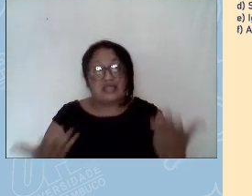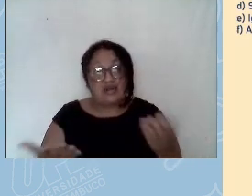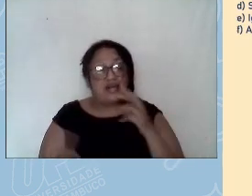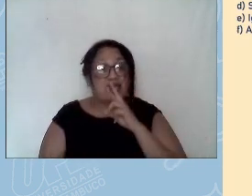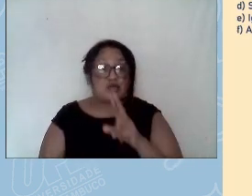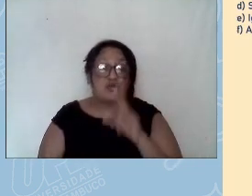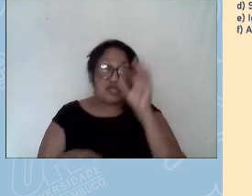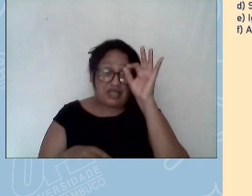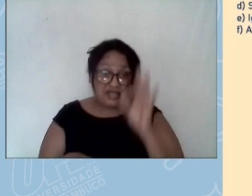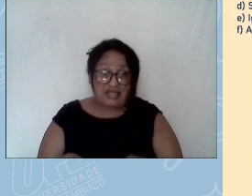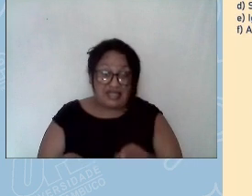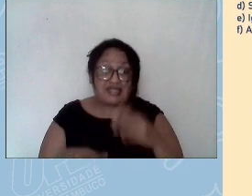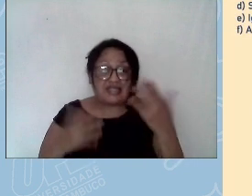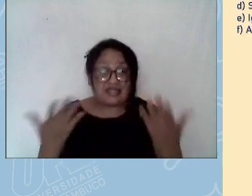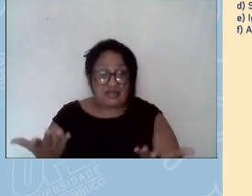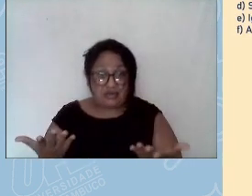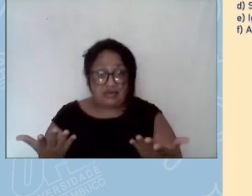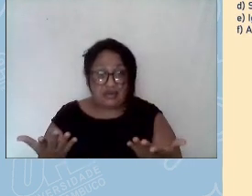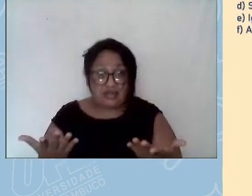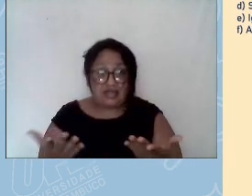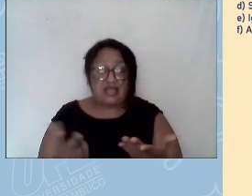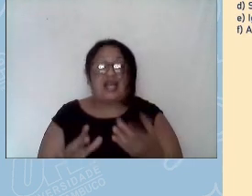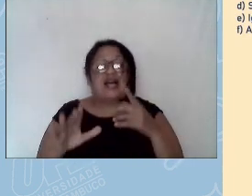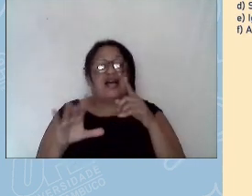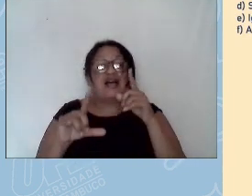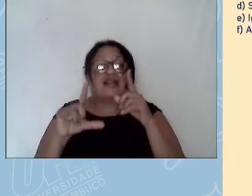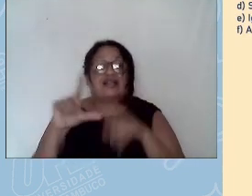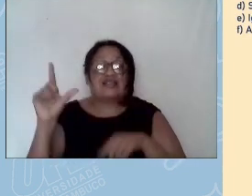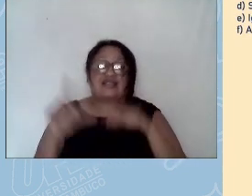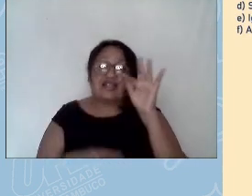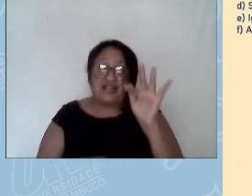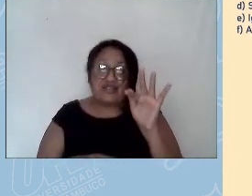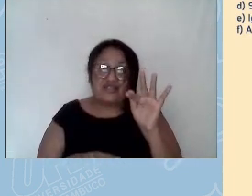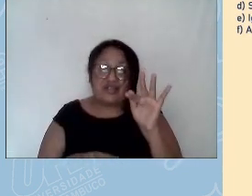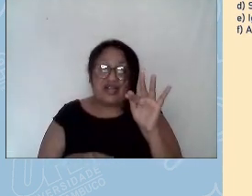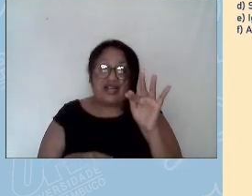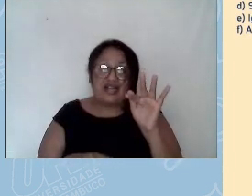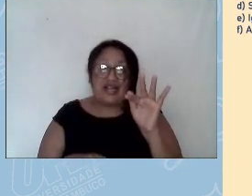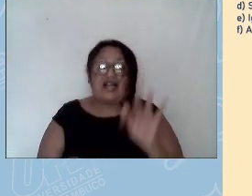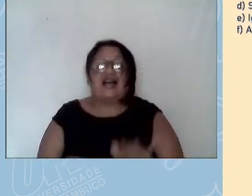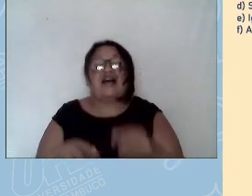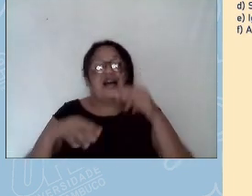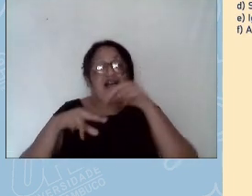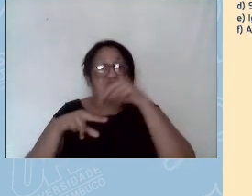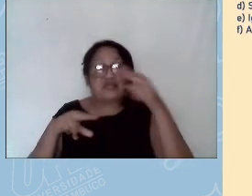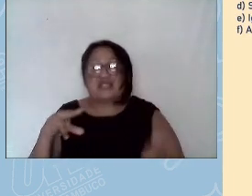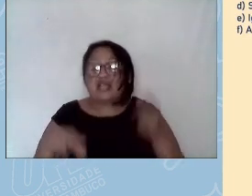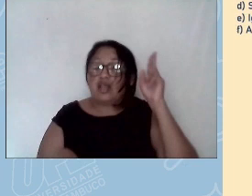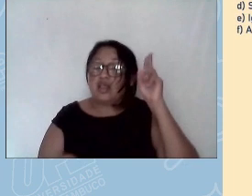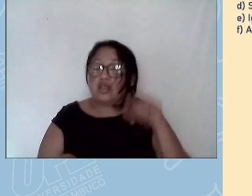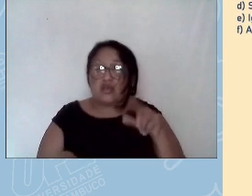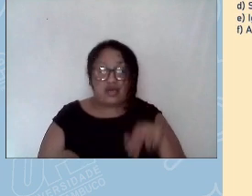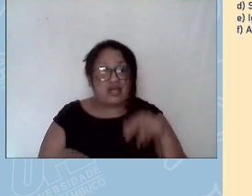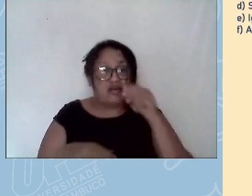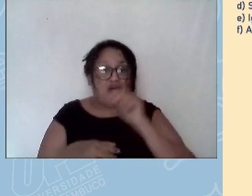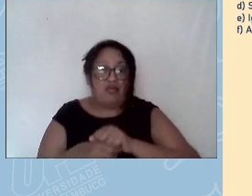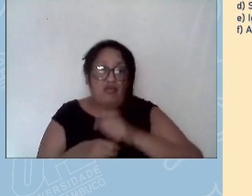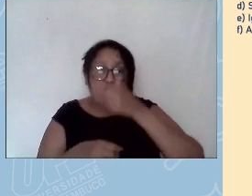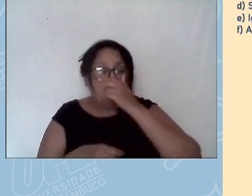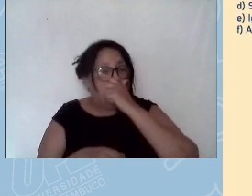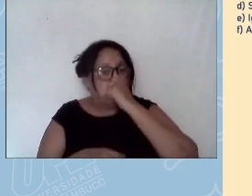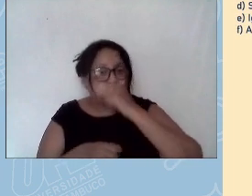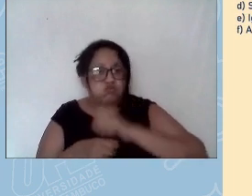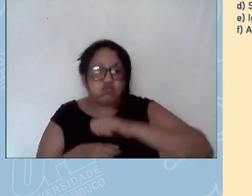correta neste caso seria o item F a piscina ela nunca enche então a gente teve aqui nesta